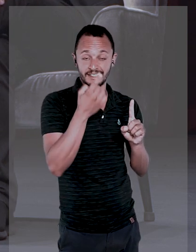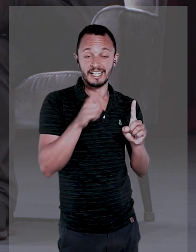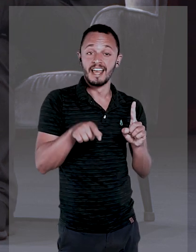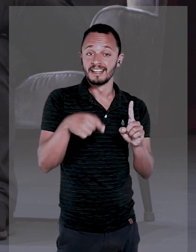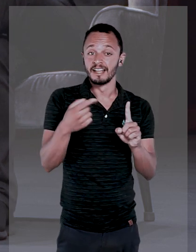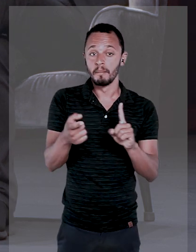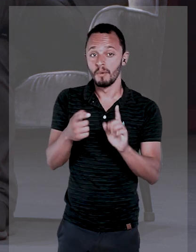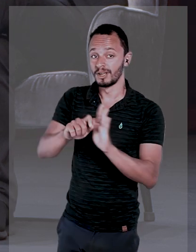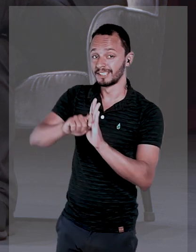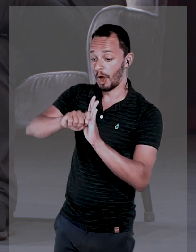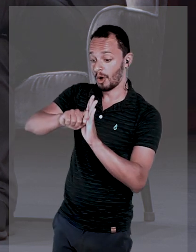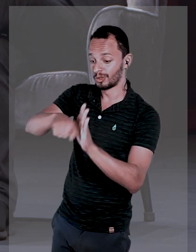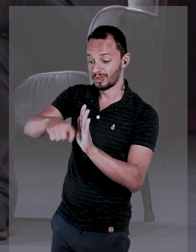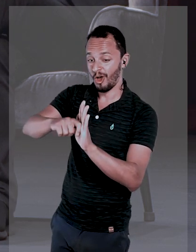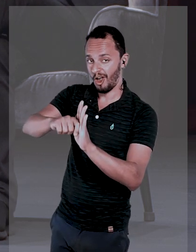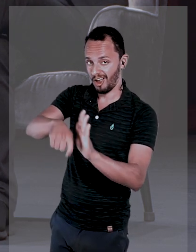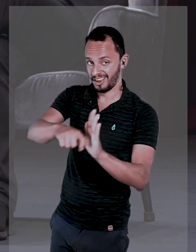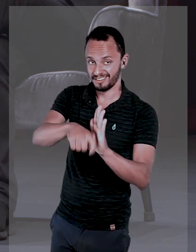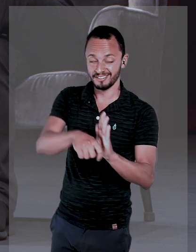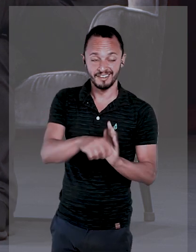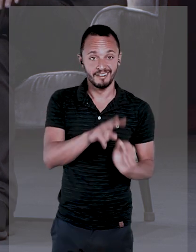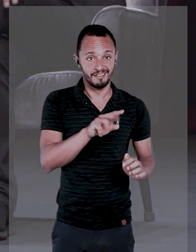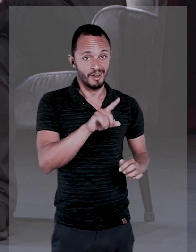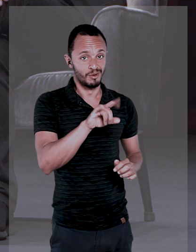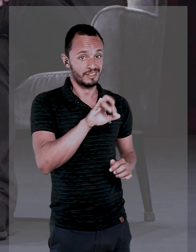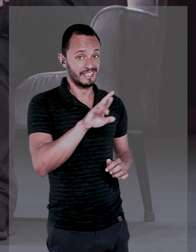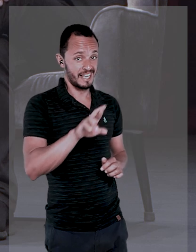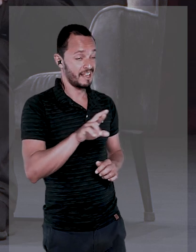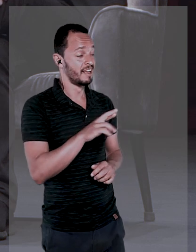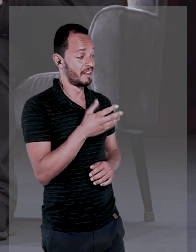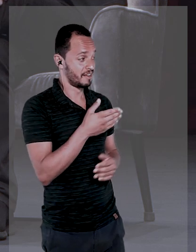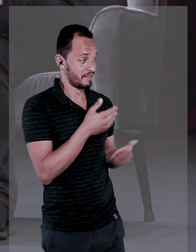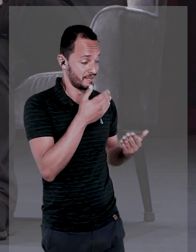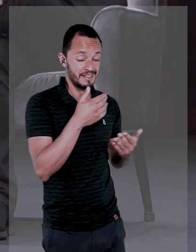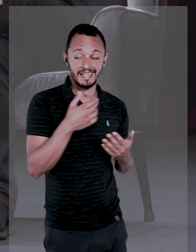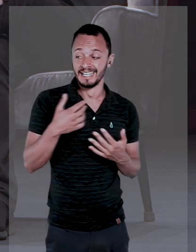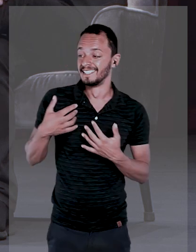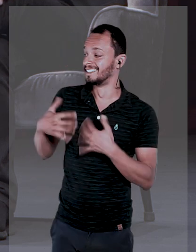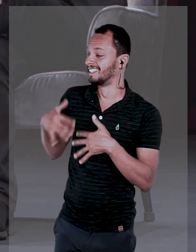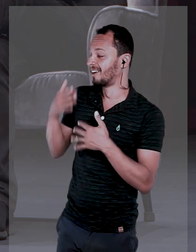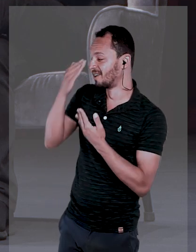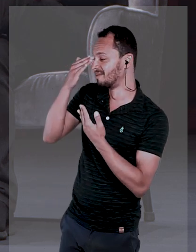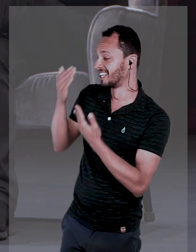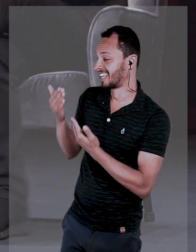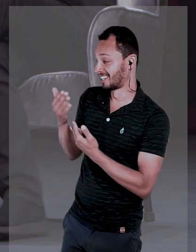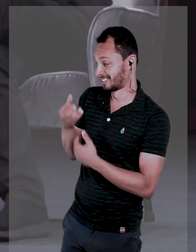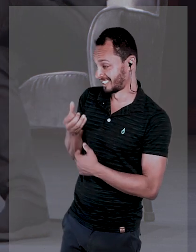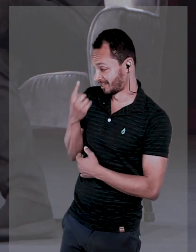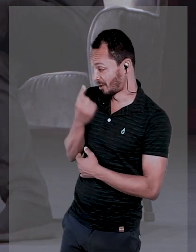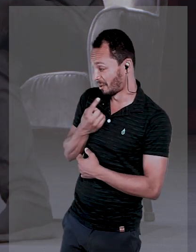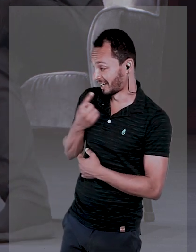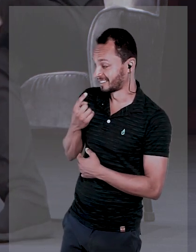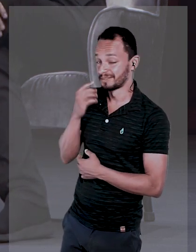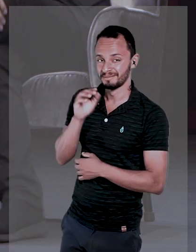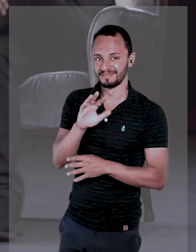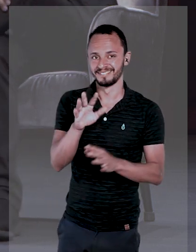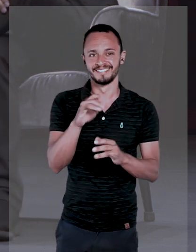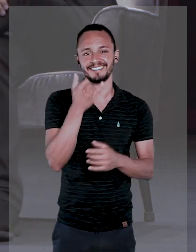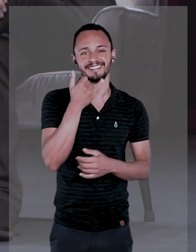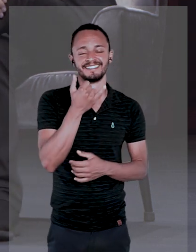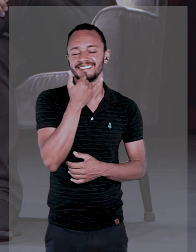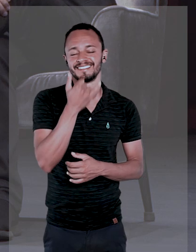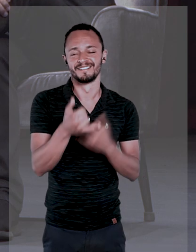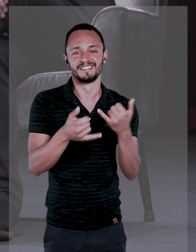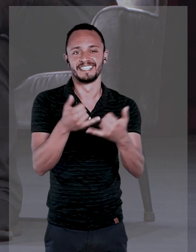quem sobreviver, a gente vai para os autógrafos lá fora e tudo, então, né, Walter? Obrigado.